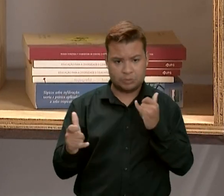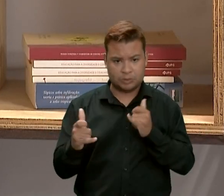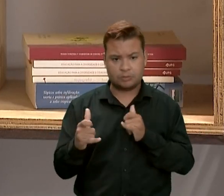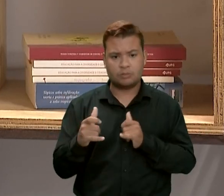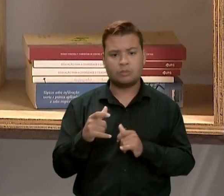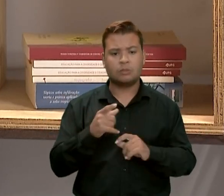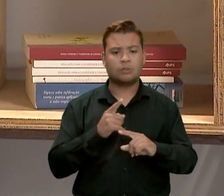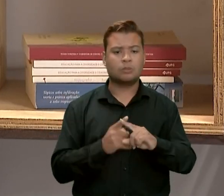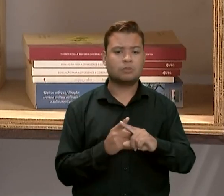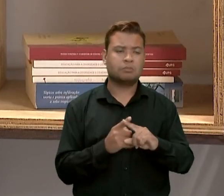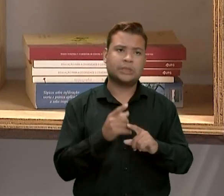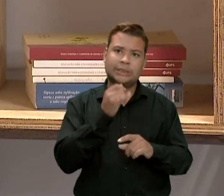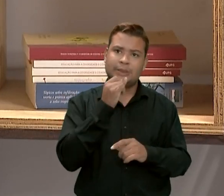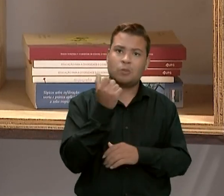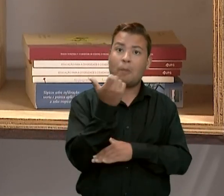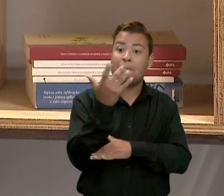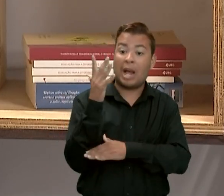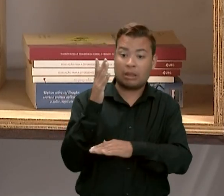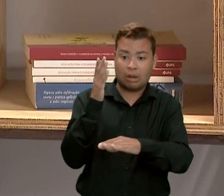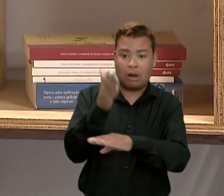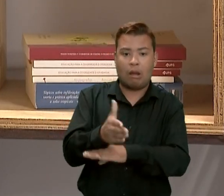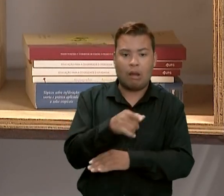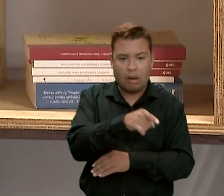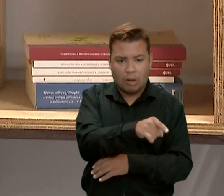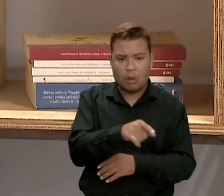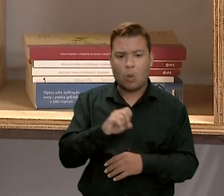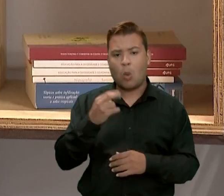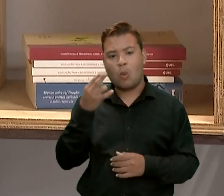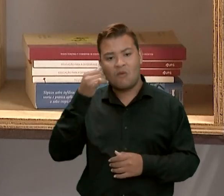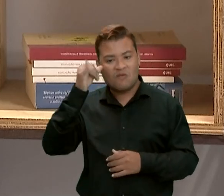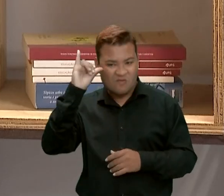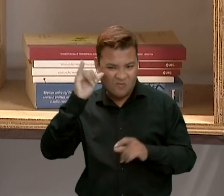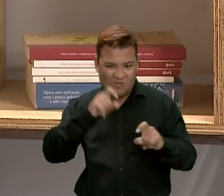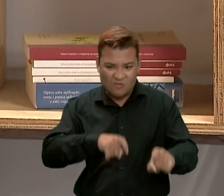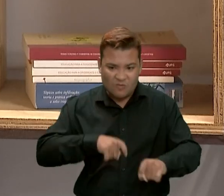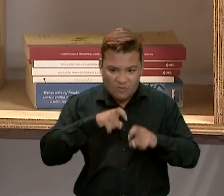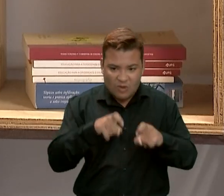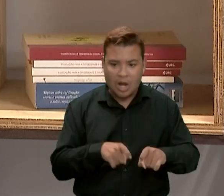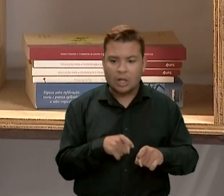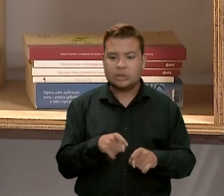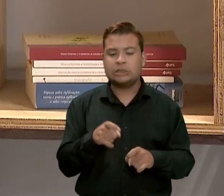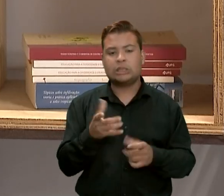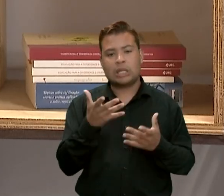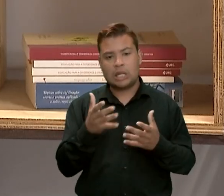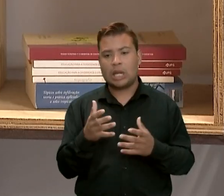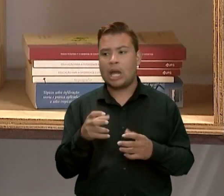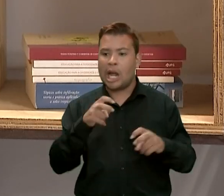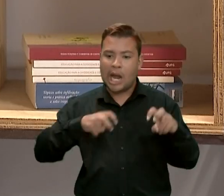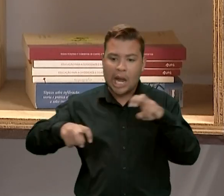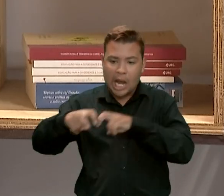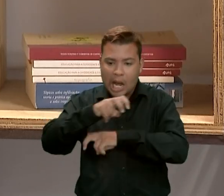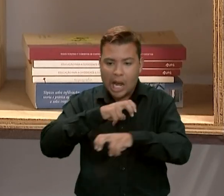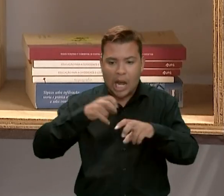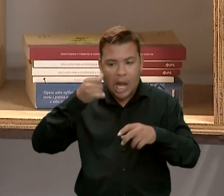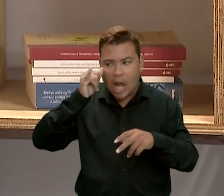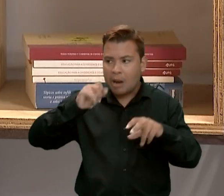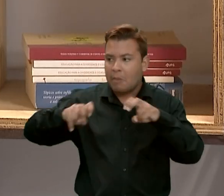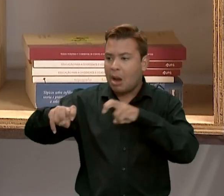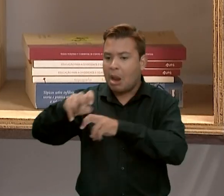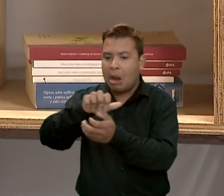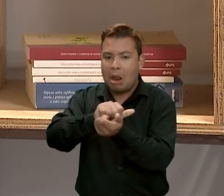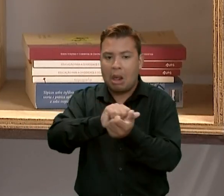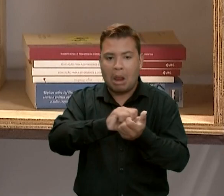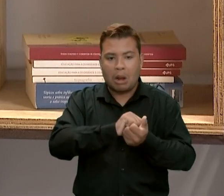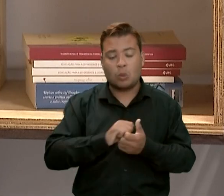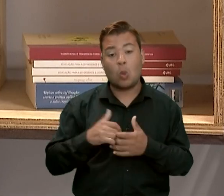por madeireiros, seja por fazendeiros mesmo, né, para ocupar com gado, pecuária extensiva, ou mesmo